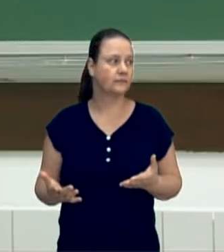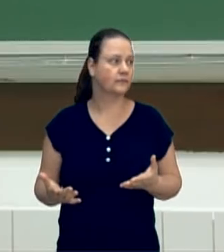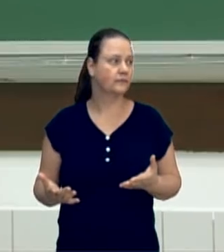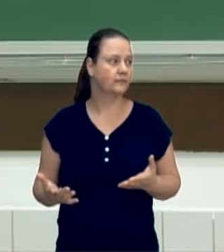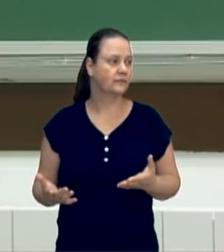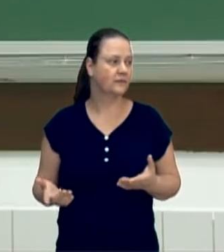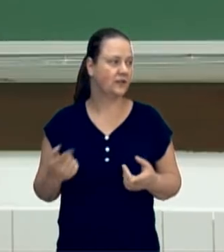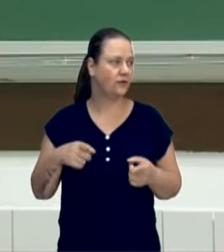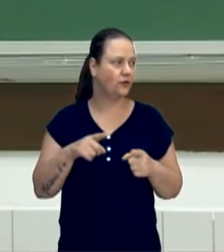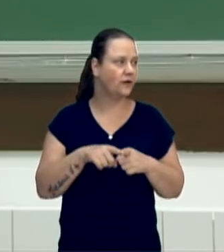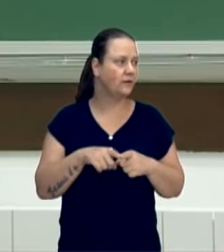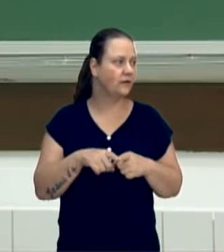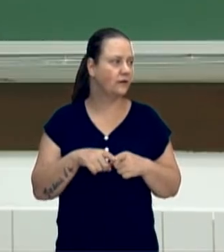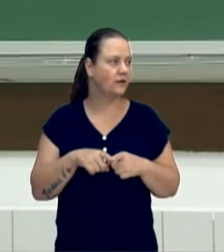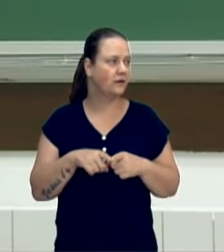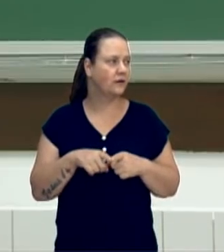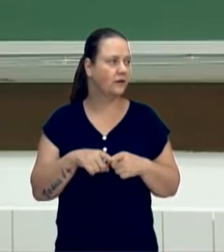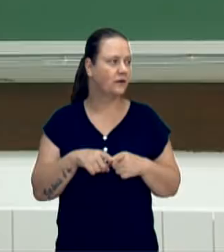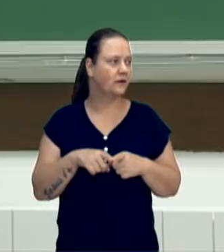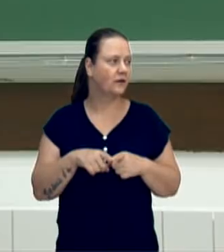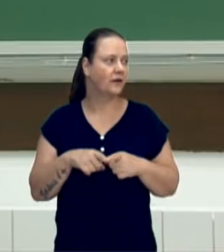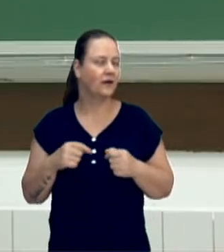conseguiram? Quer que eu volte?